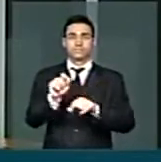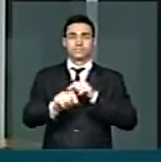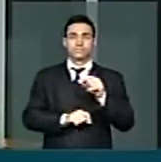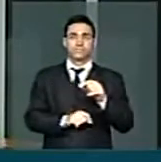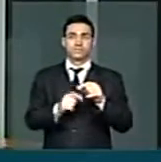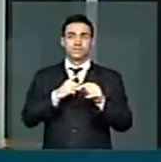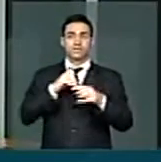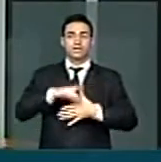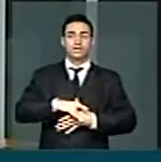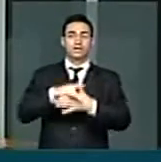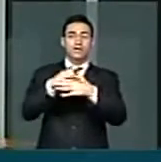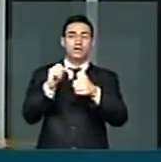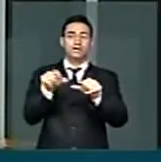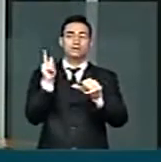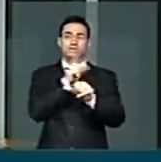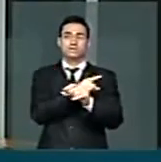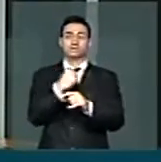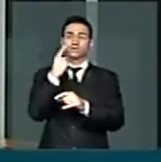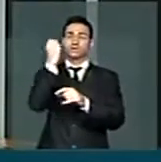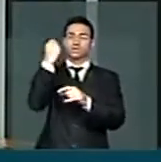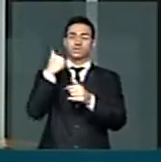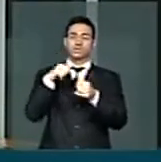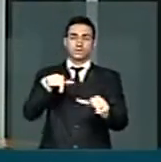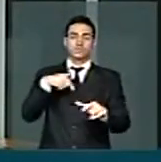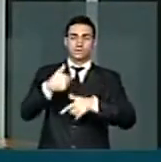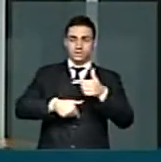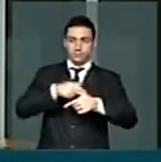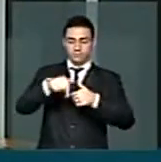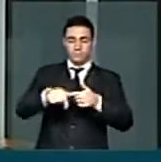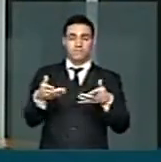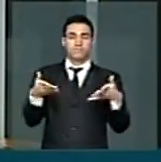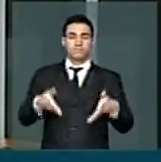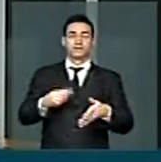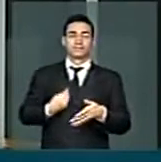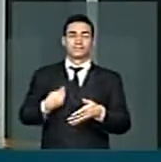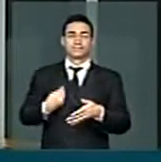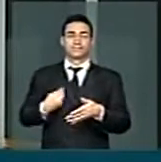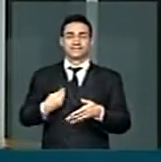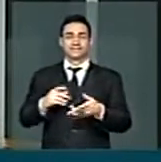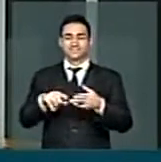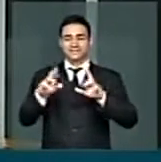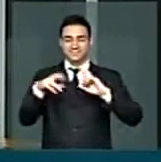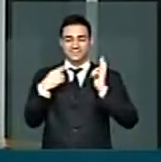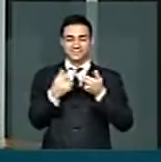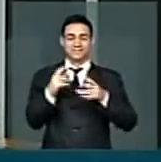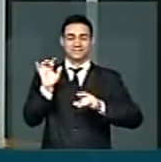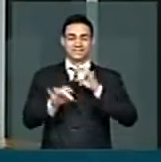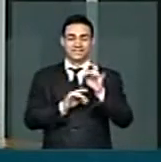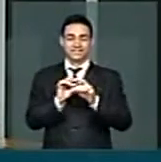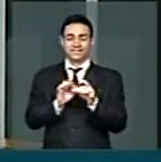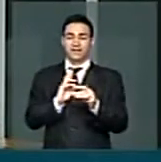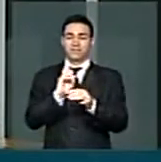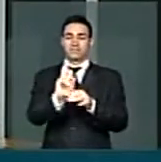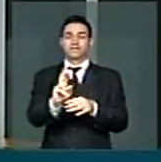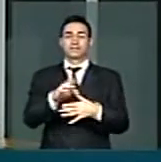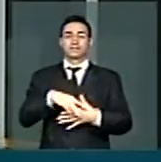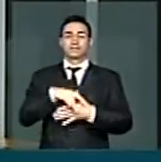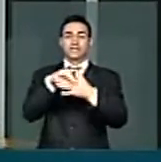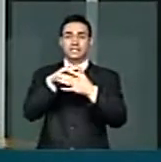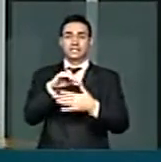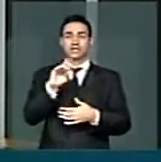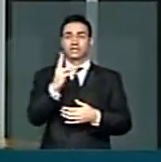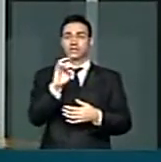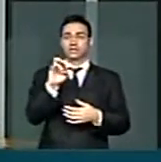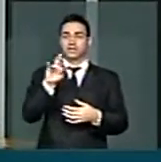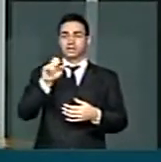me identificou, me escolheu para participar dessa sessão solene, representando o próprio líder Henrique Eduardo